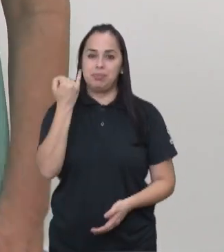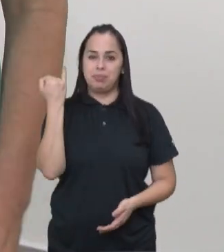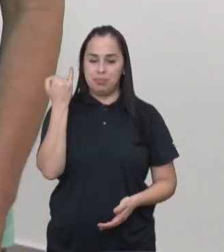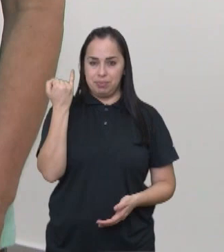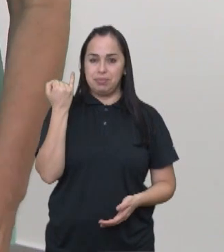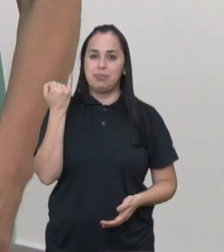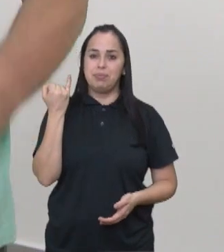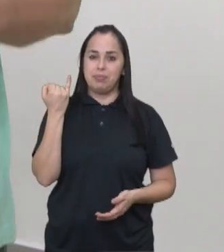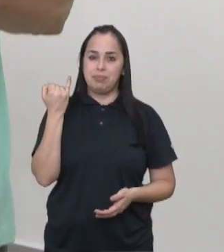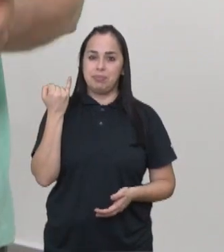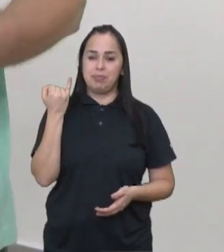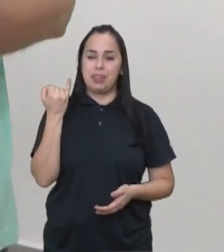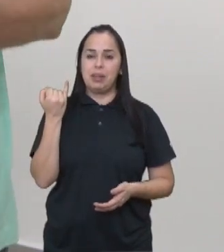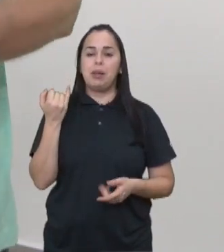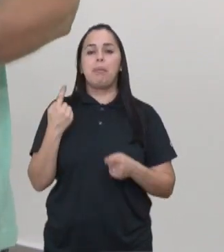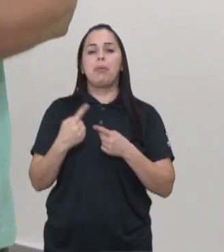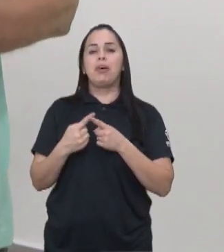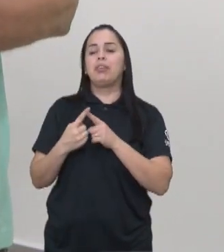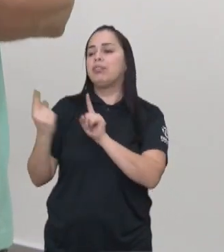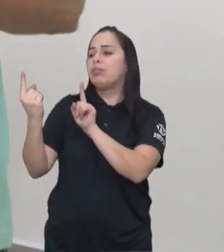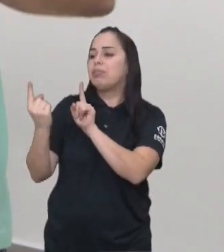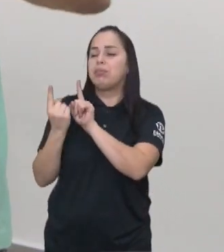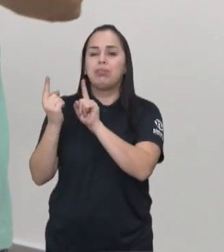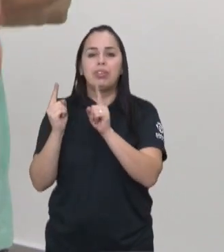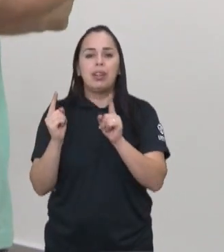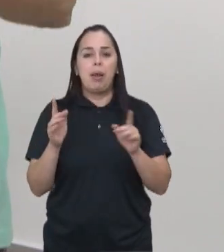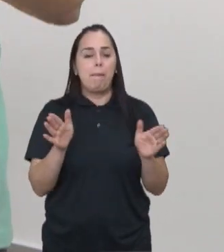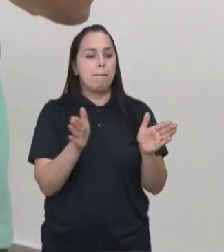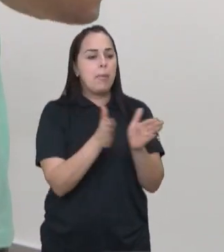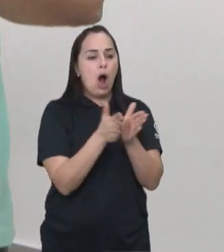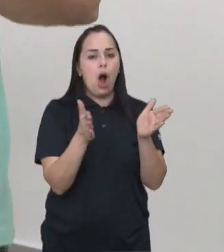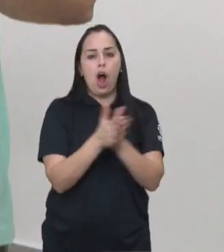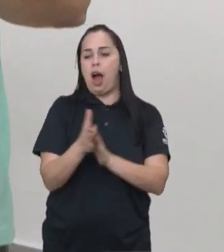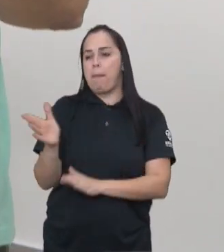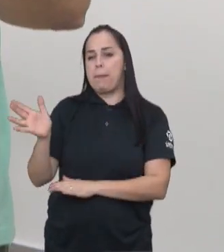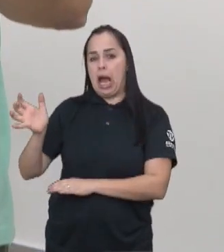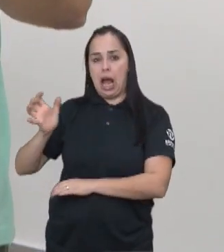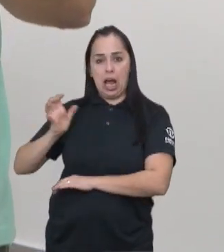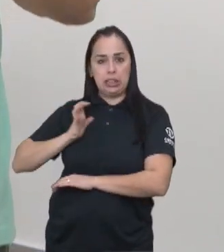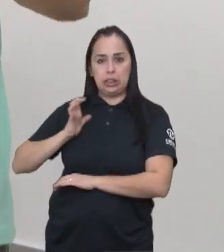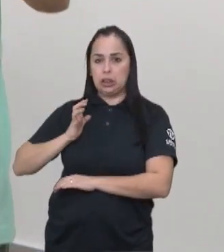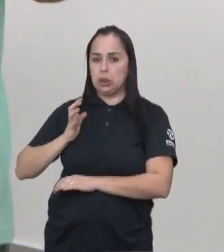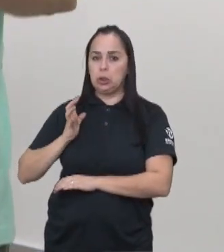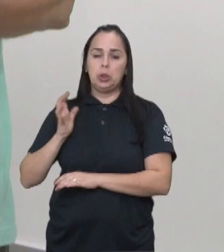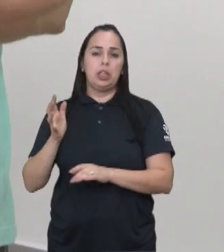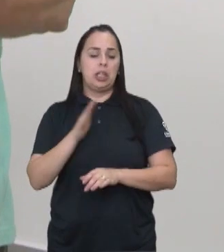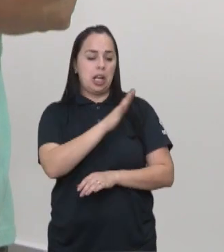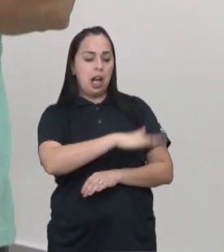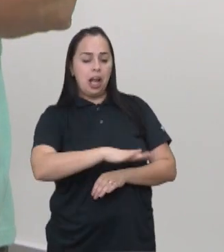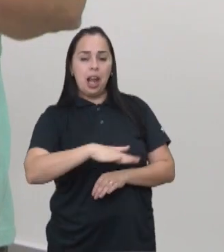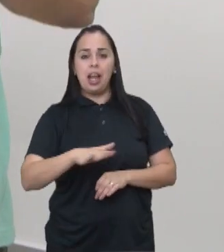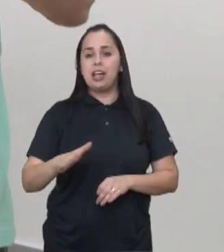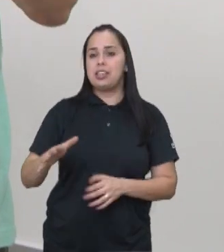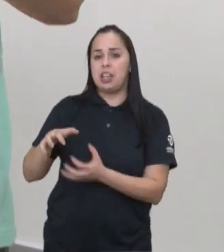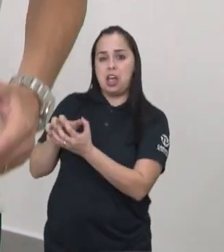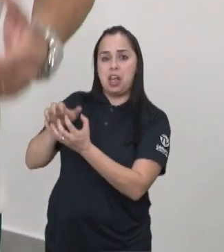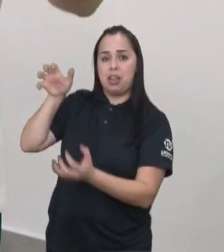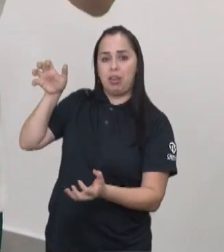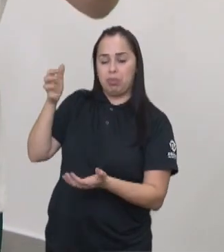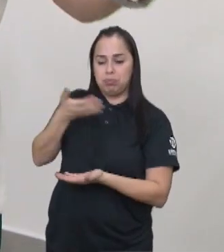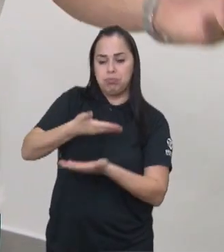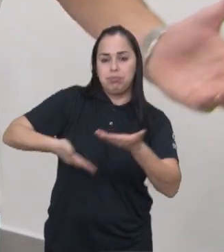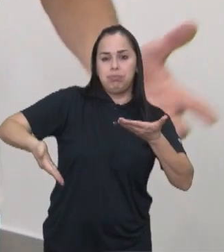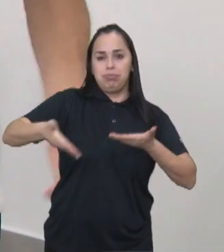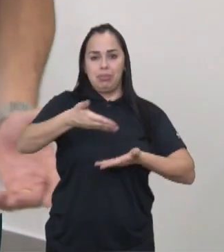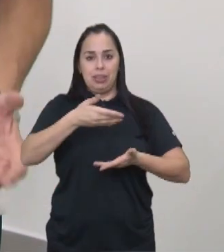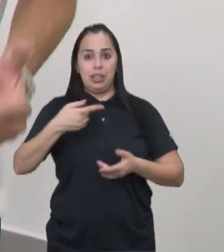Tanto aproximando pobres e ricos, crianças e idosos. A gente